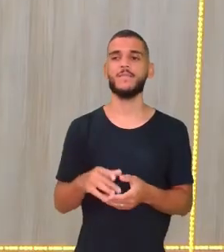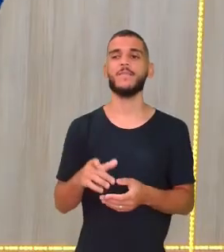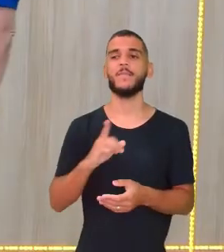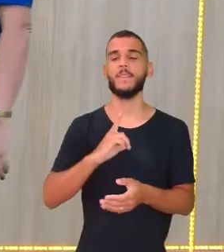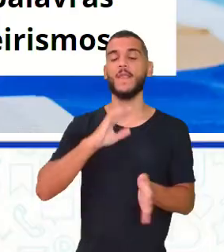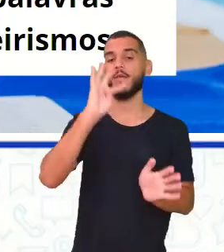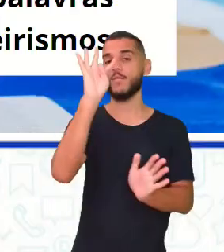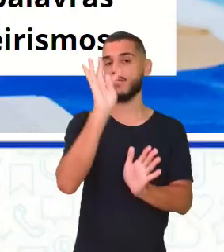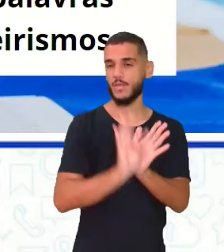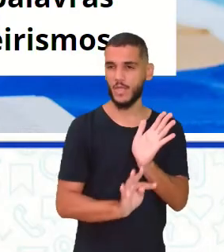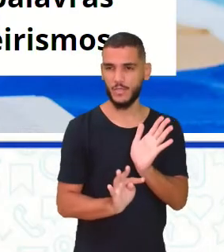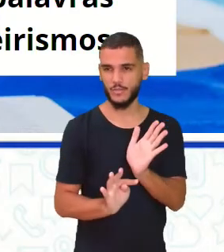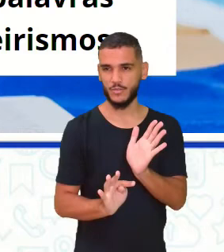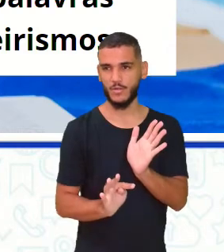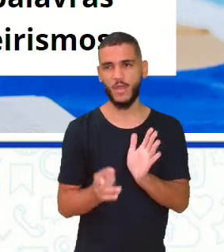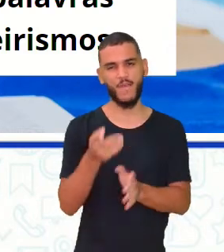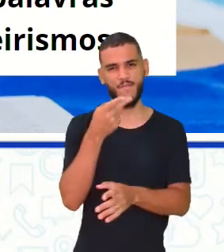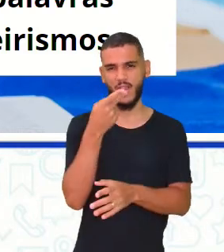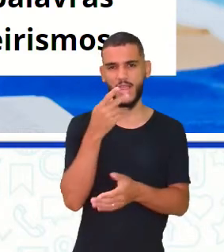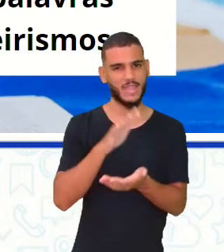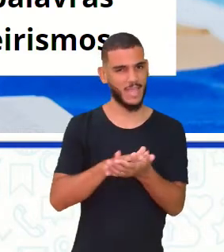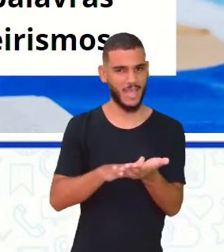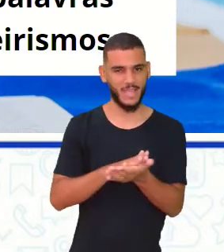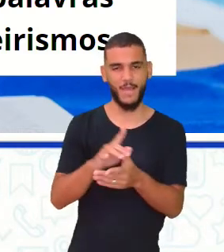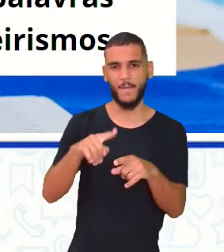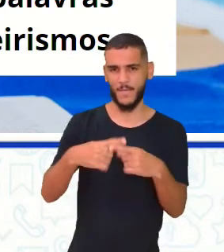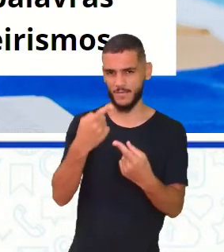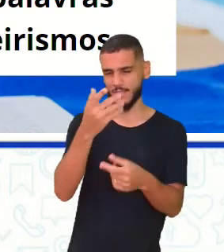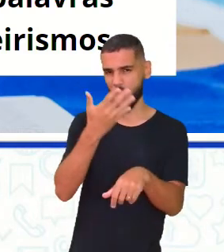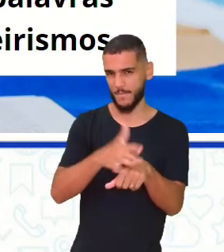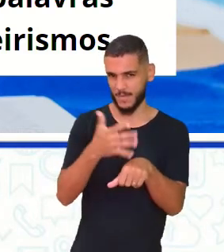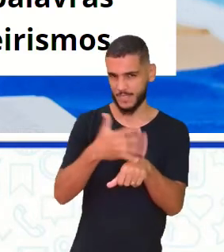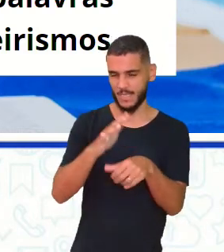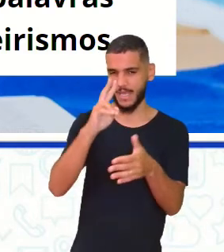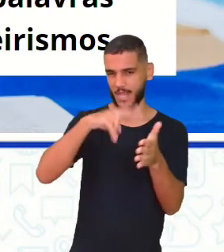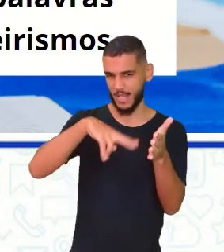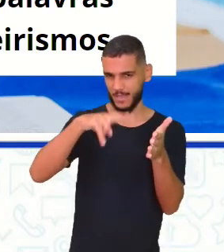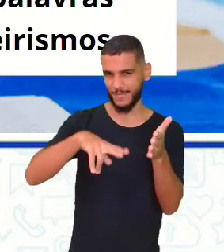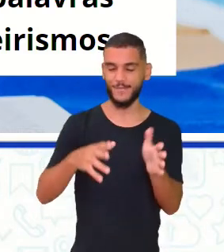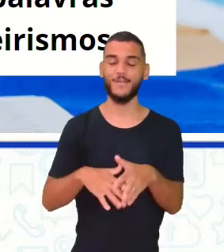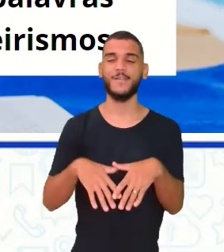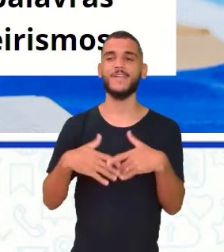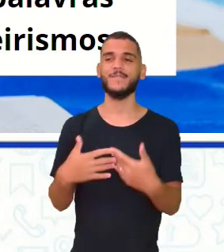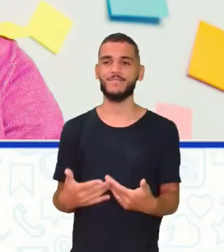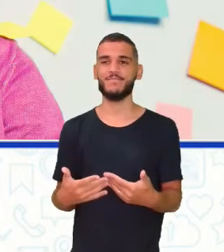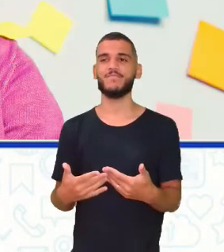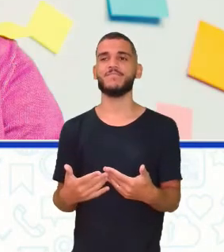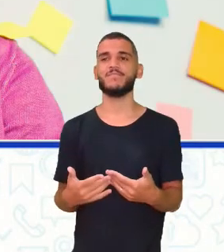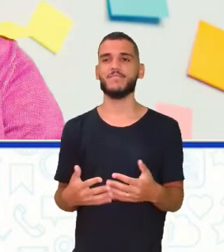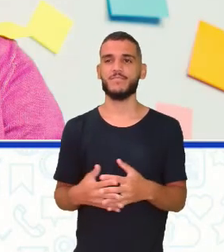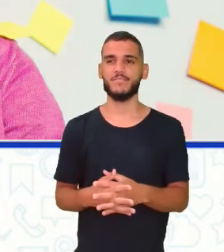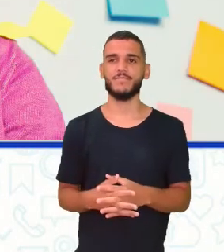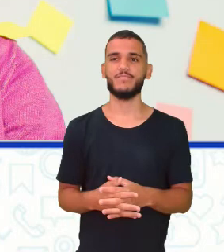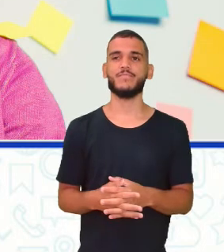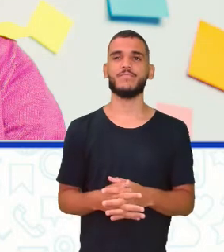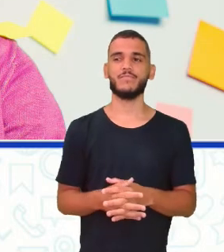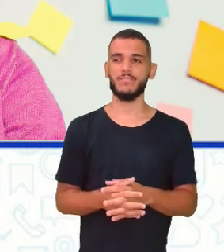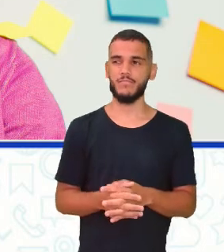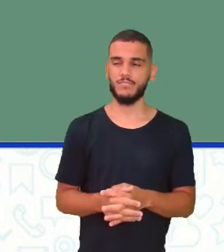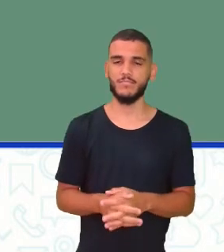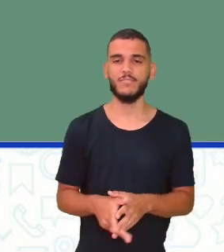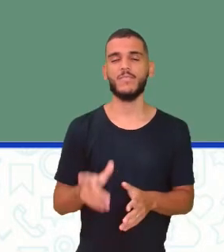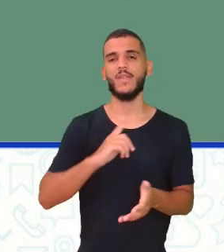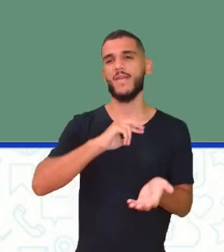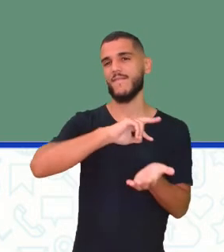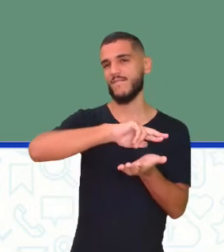aqui um texto que não vou ler, mas vocês vão praticar a leitura. Então, vocês irão ler o texto, não é? Que